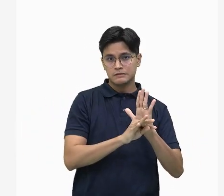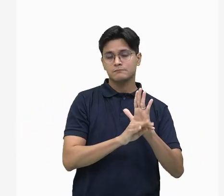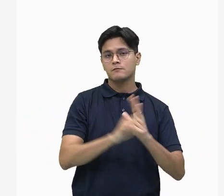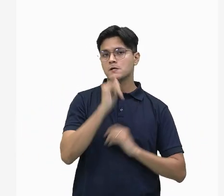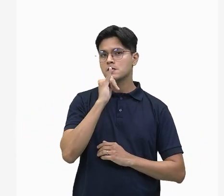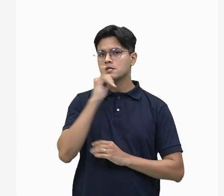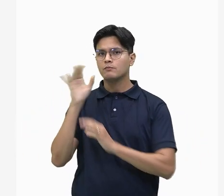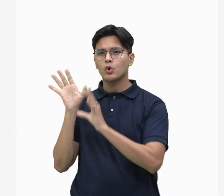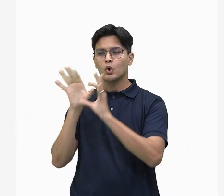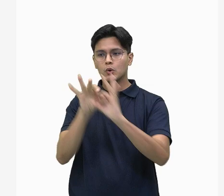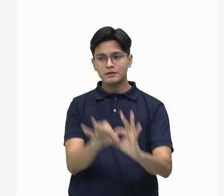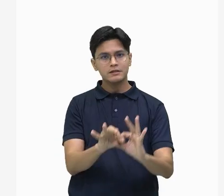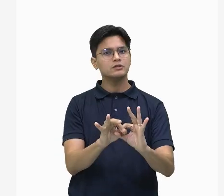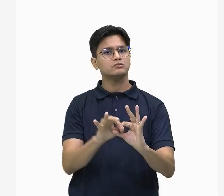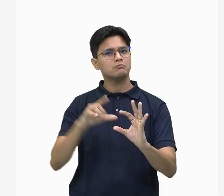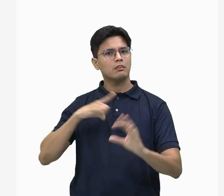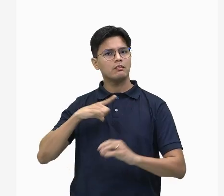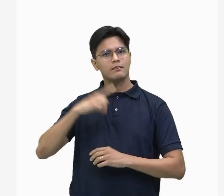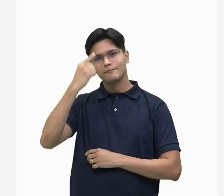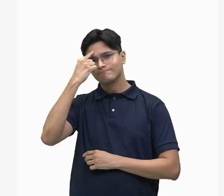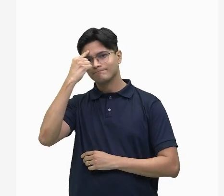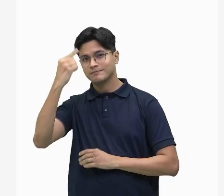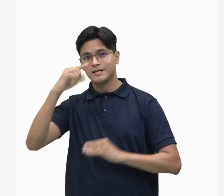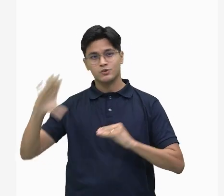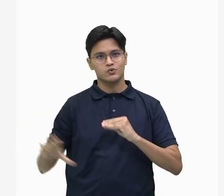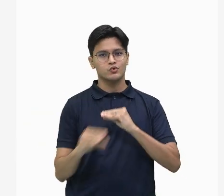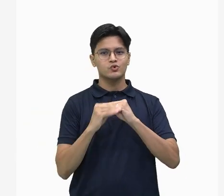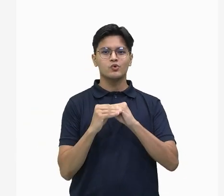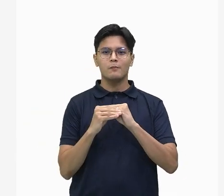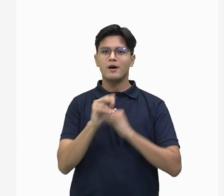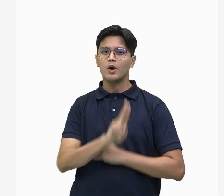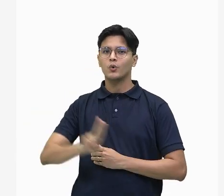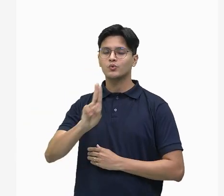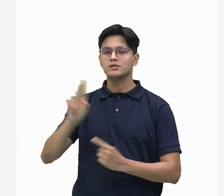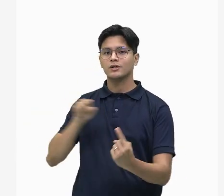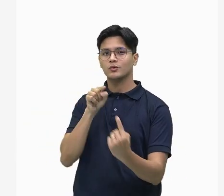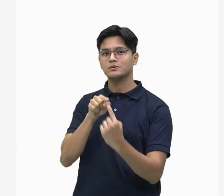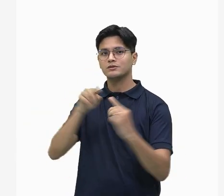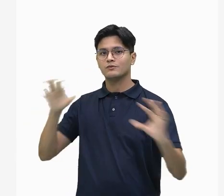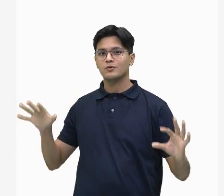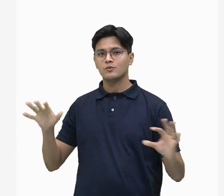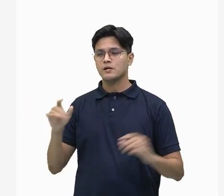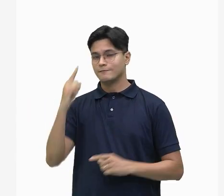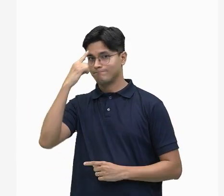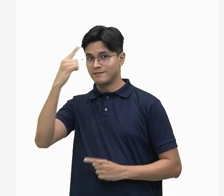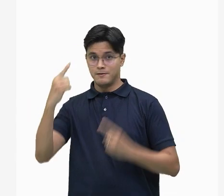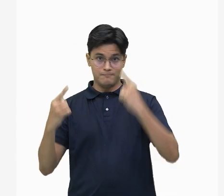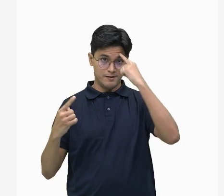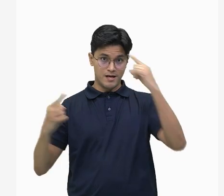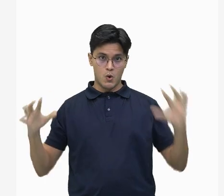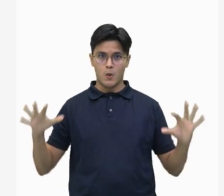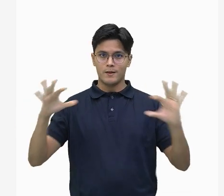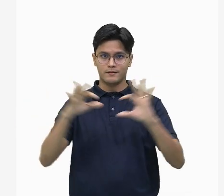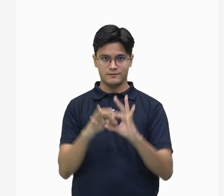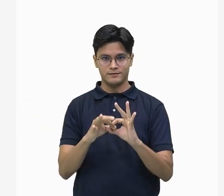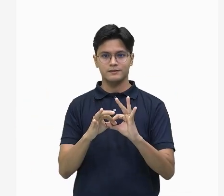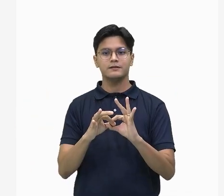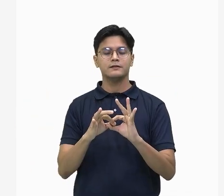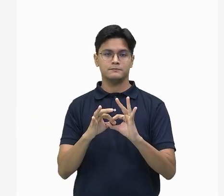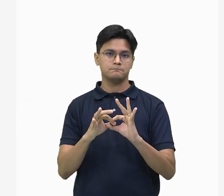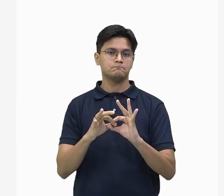estão somando uma ideia, estão sendo utilizadas para conectar uma ideia a uma outra que já tem, de uma